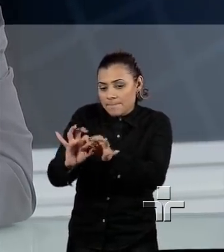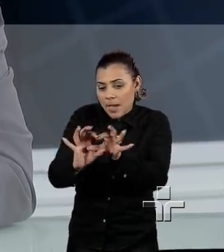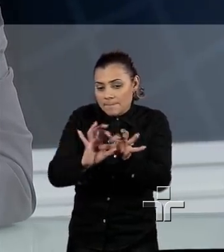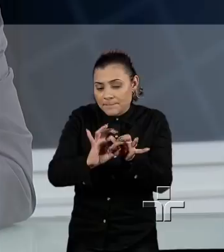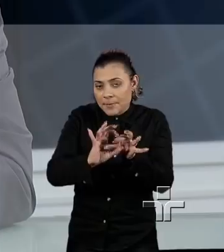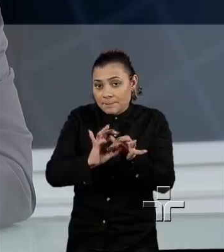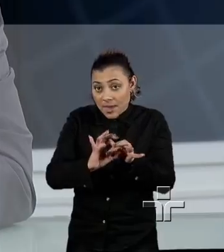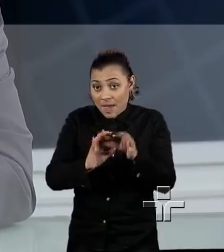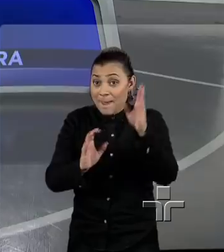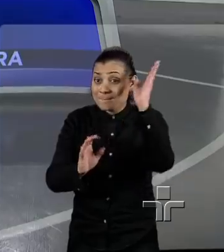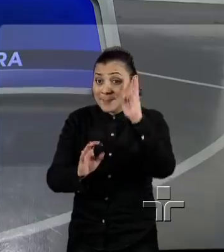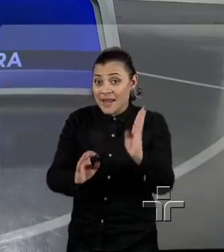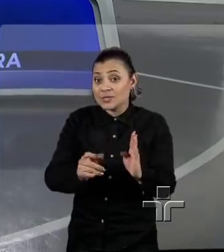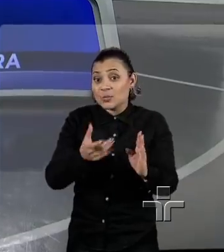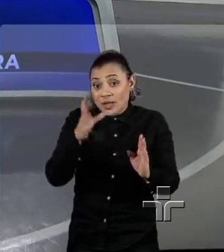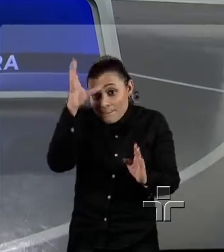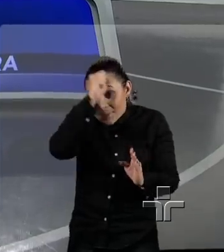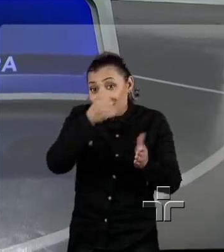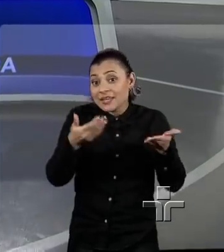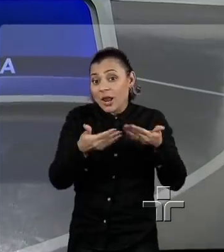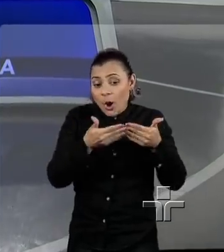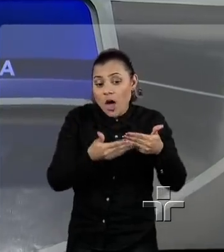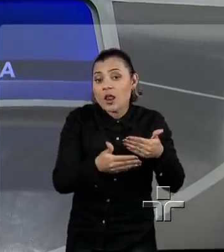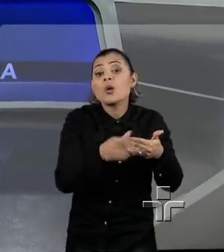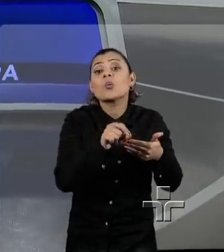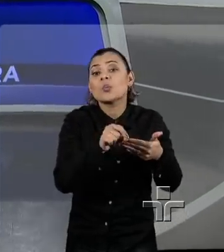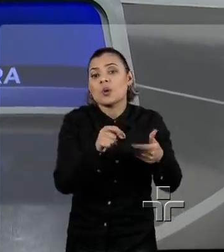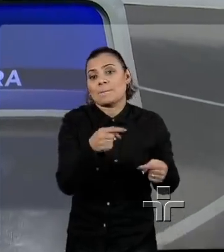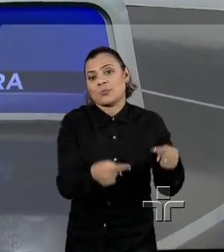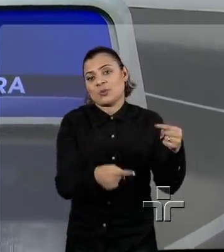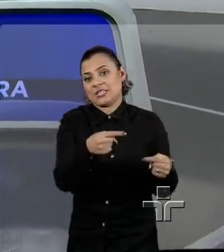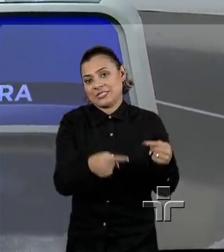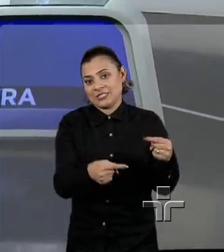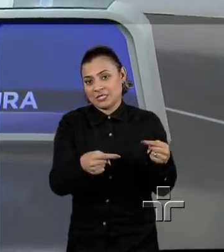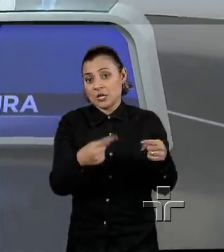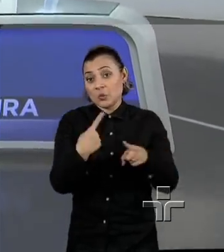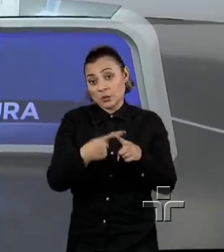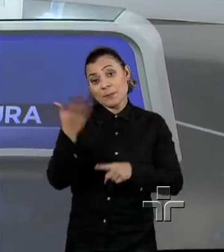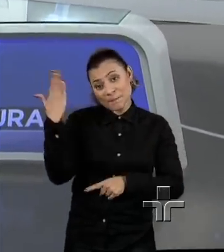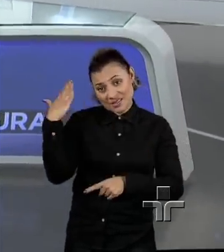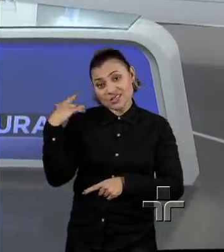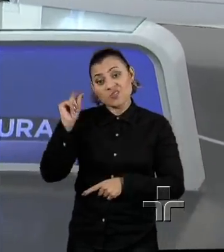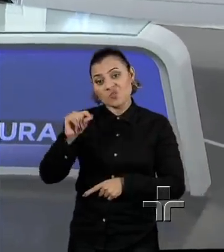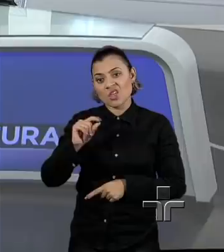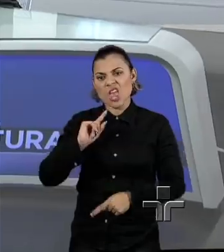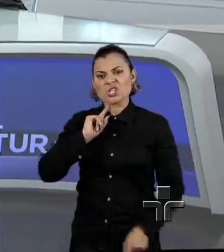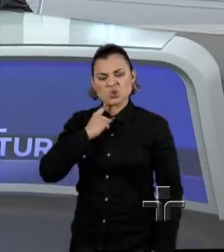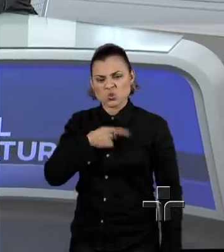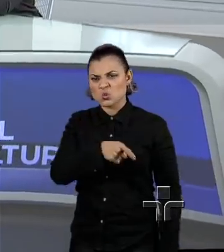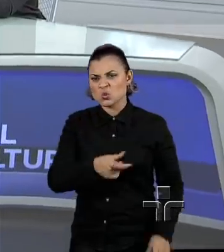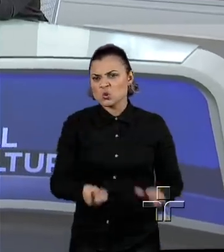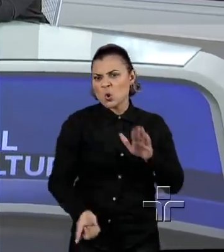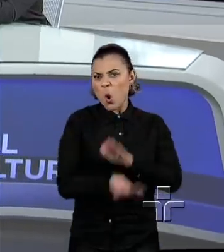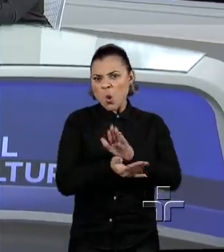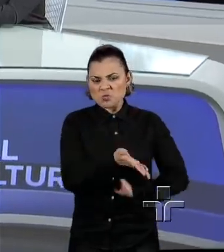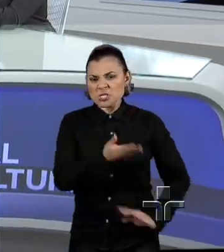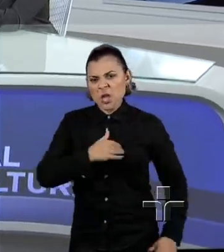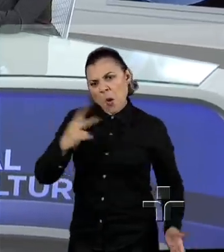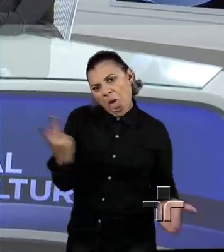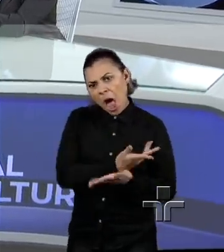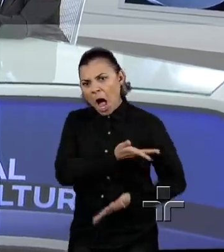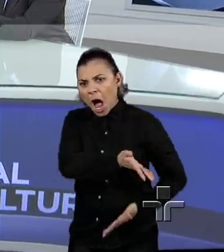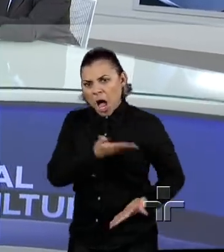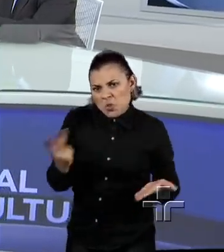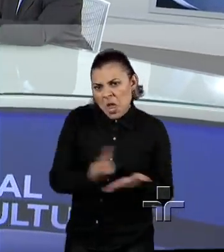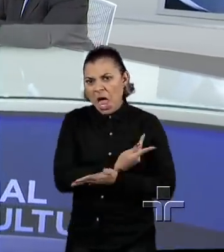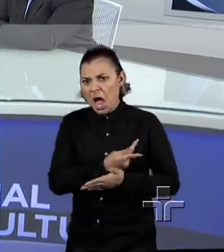política. O Brasil, que durante muito tempo a política era considerada uma coisa suja, distante, onde a maior parte da população não